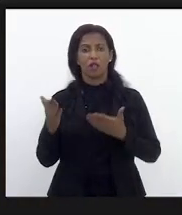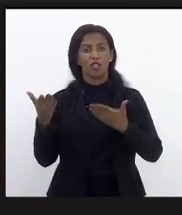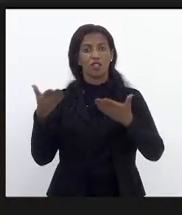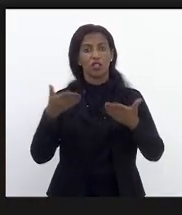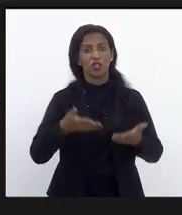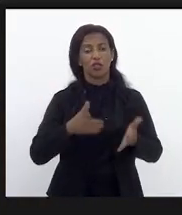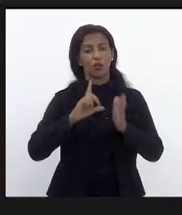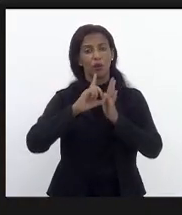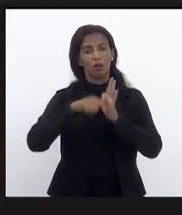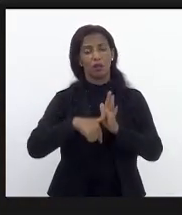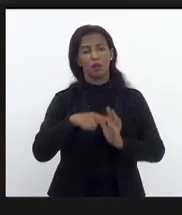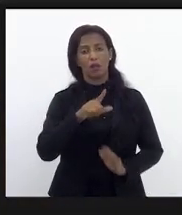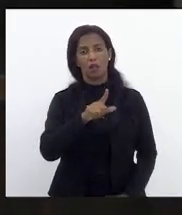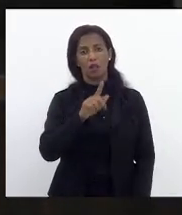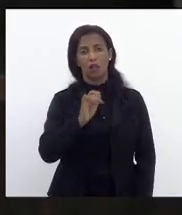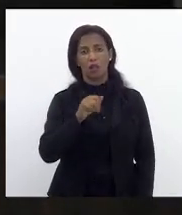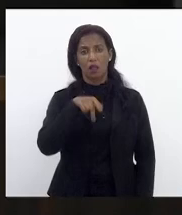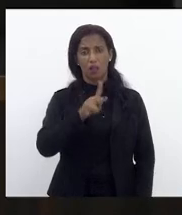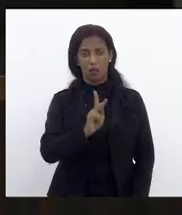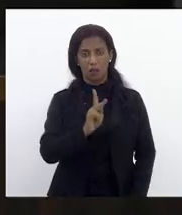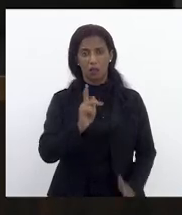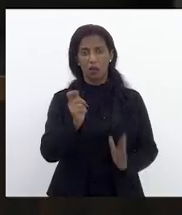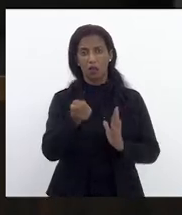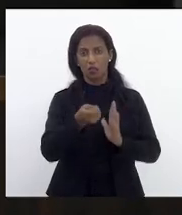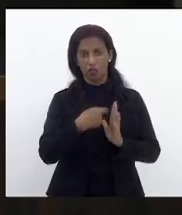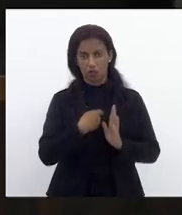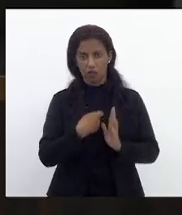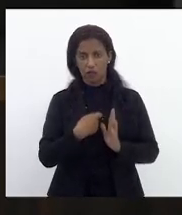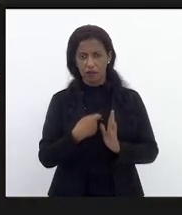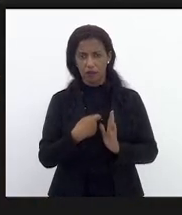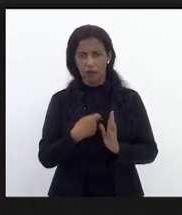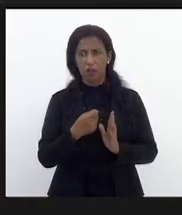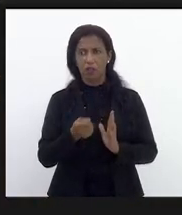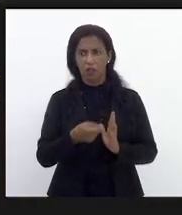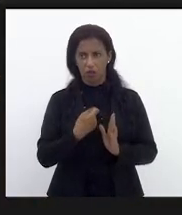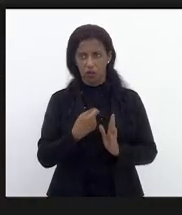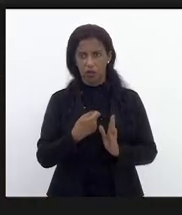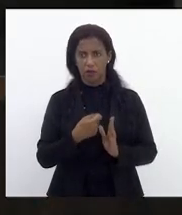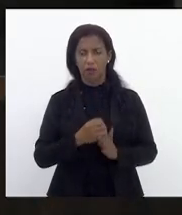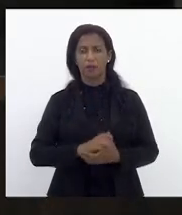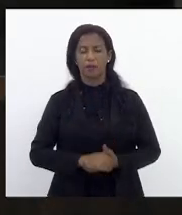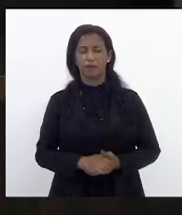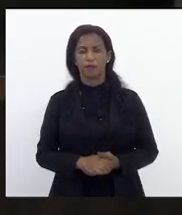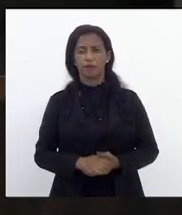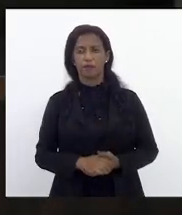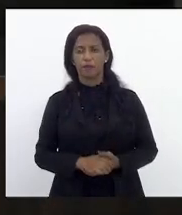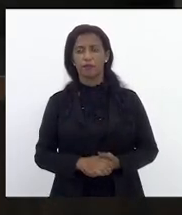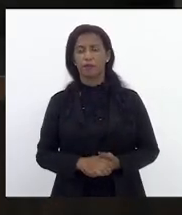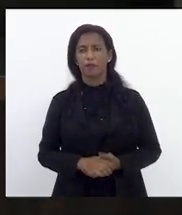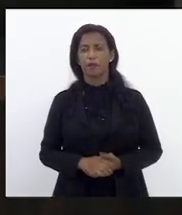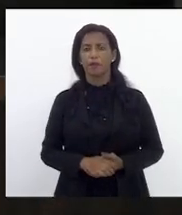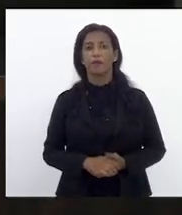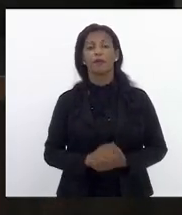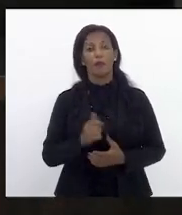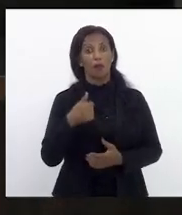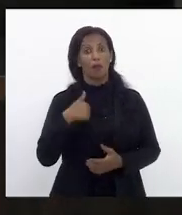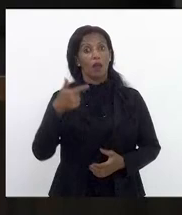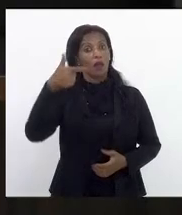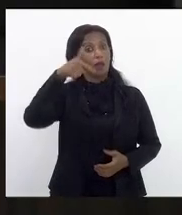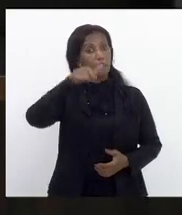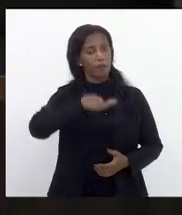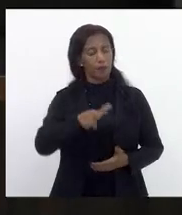16 e 45 você quer se escreve Aline é isso ai ai inscrita repito